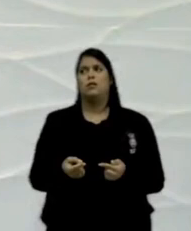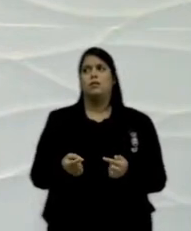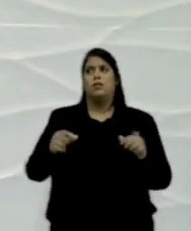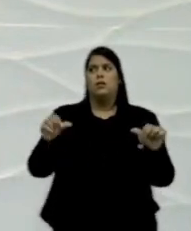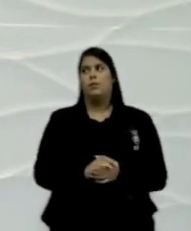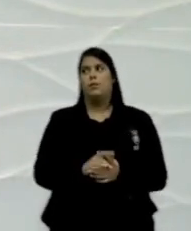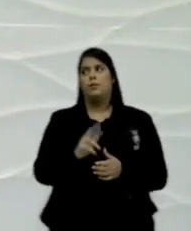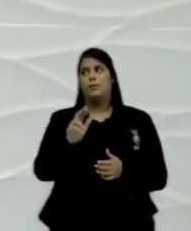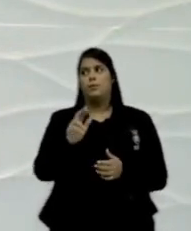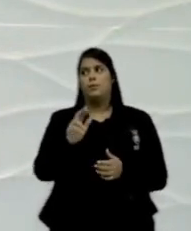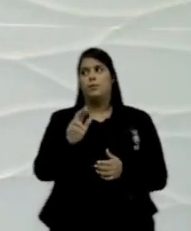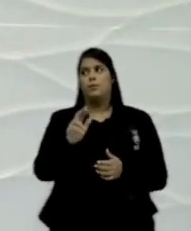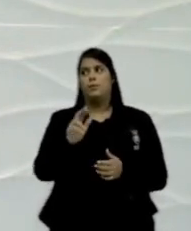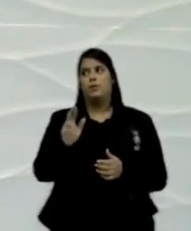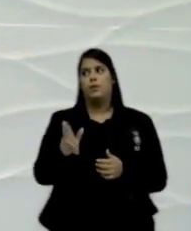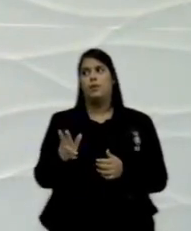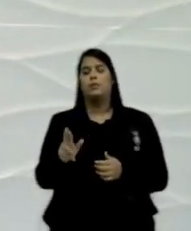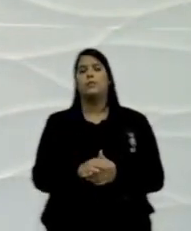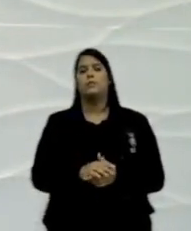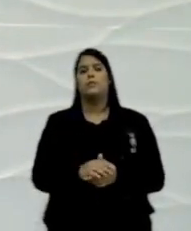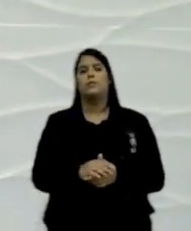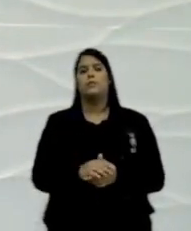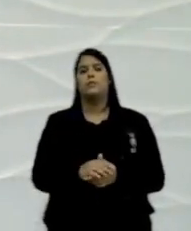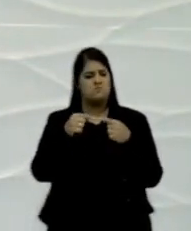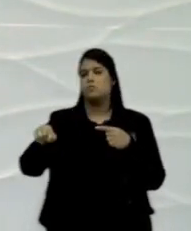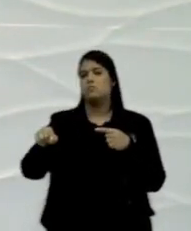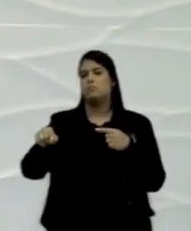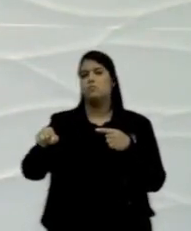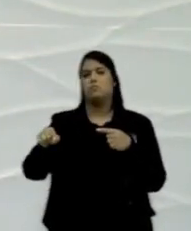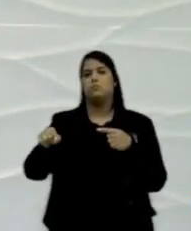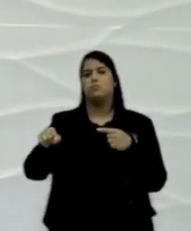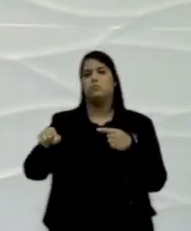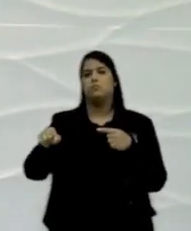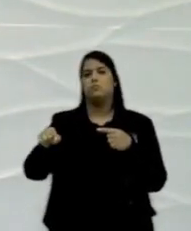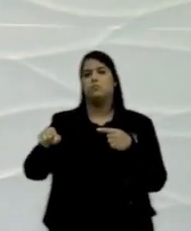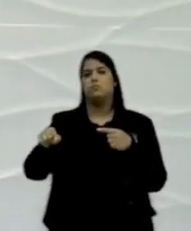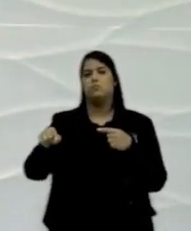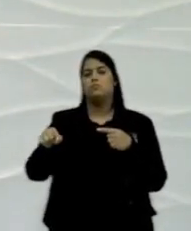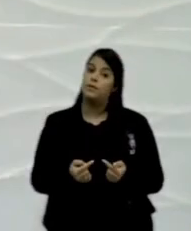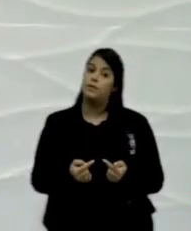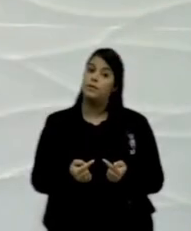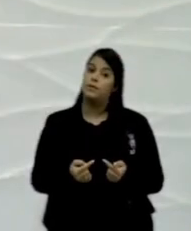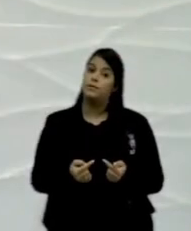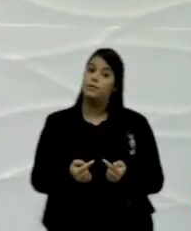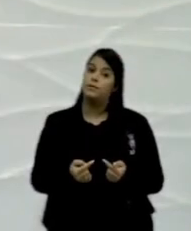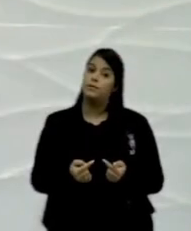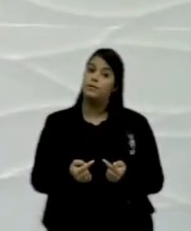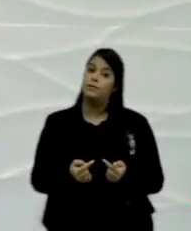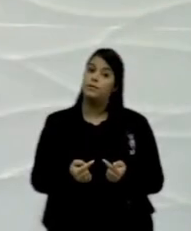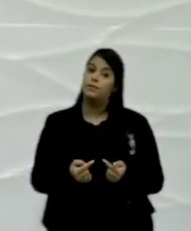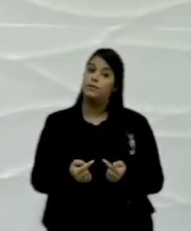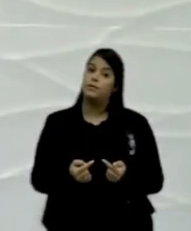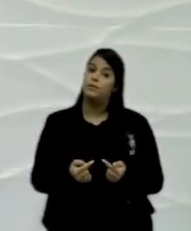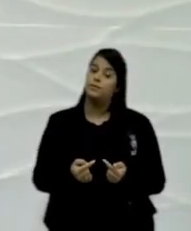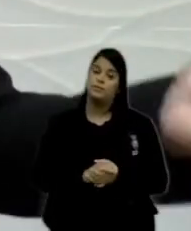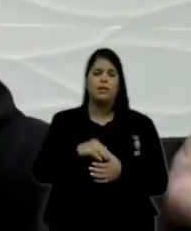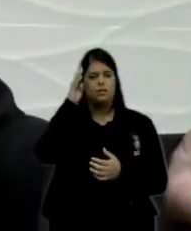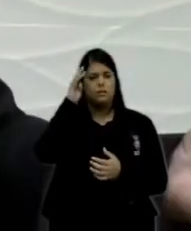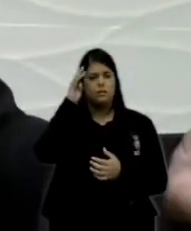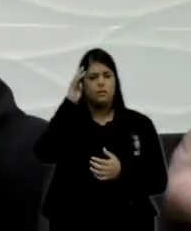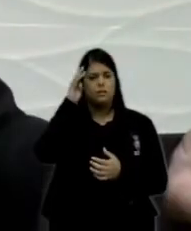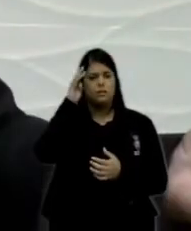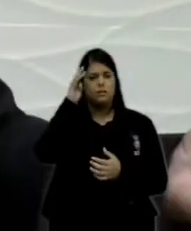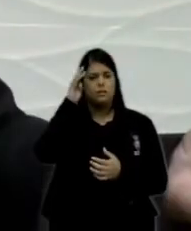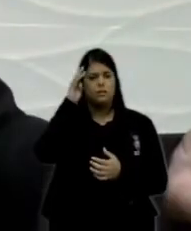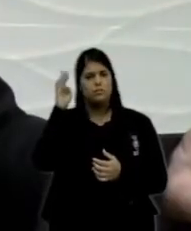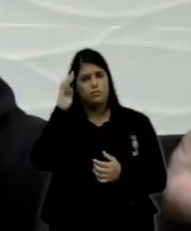Não é. E eu não concordo com esse tipo de coisa. Agora, também tem outro caso. Imaginou? O